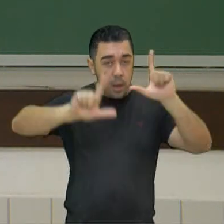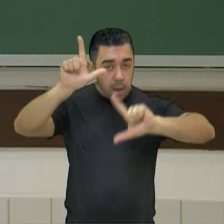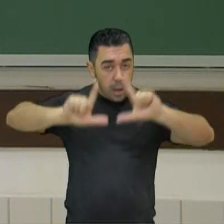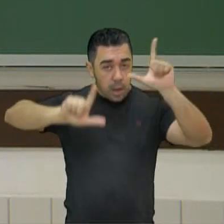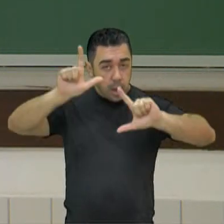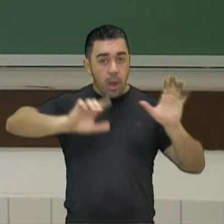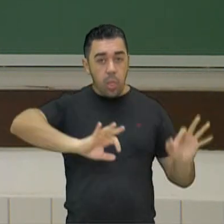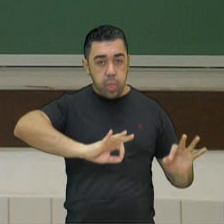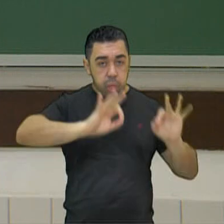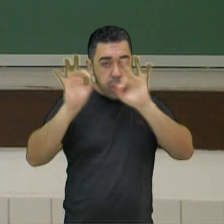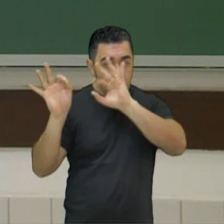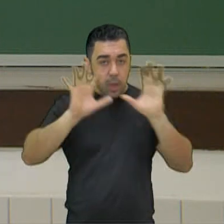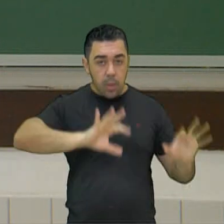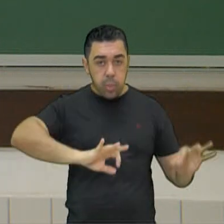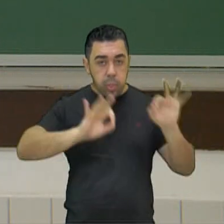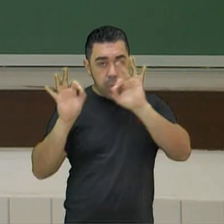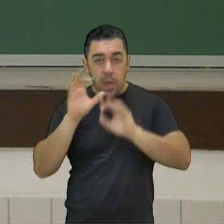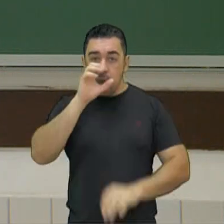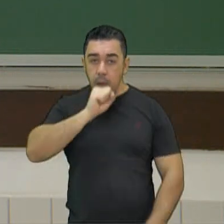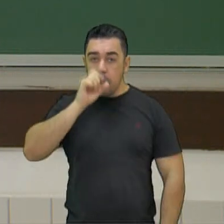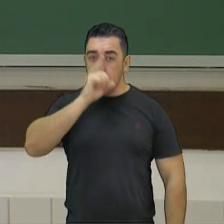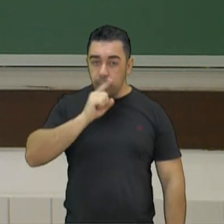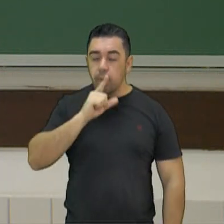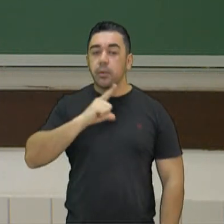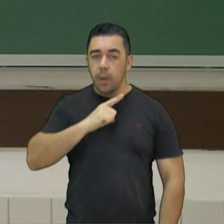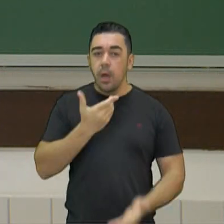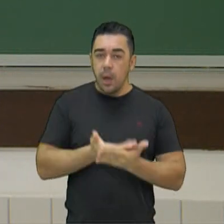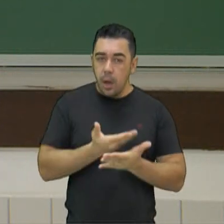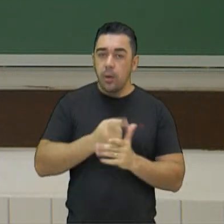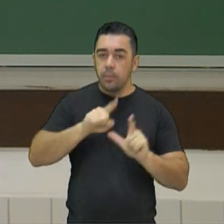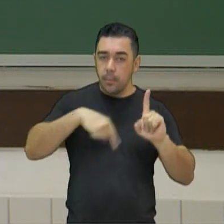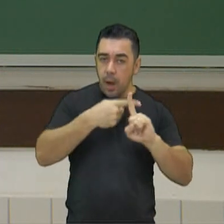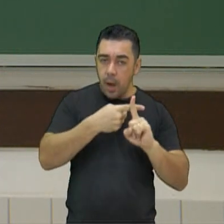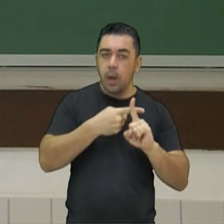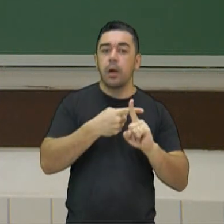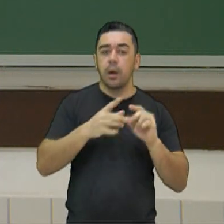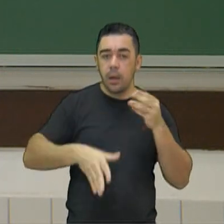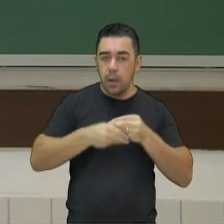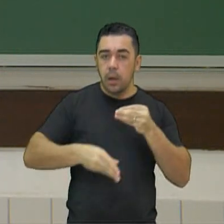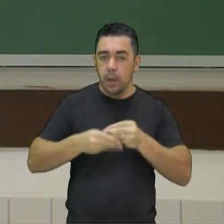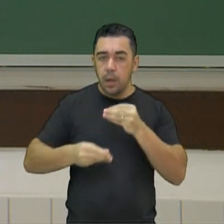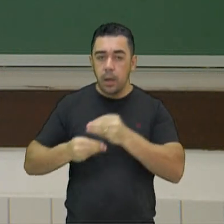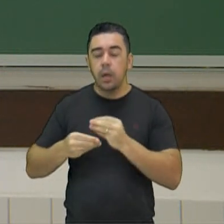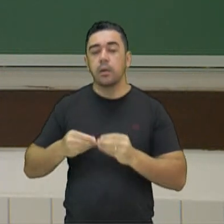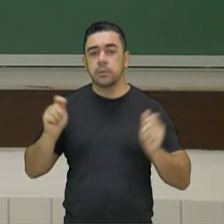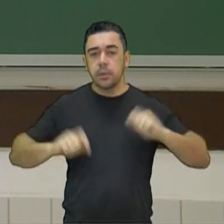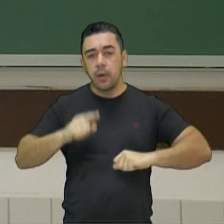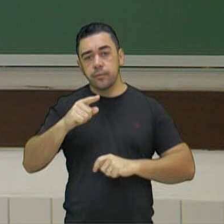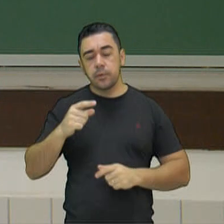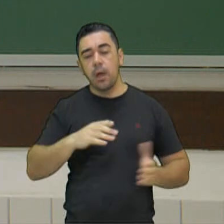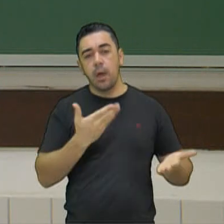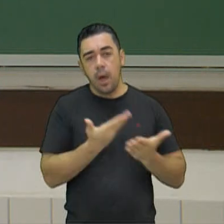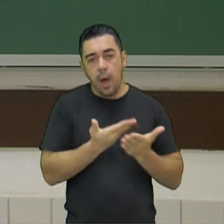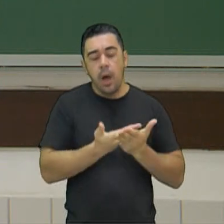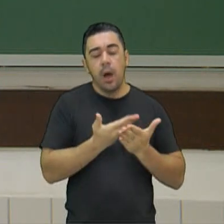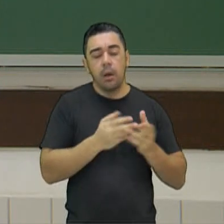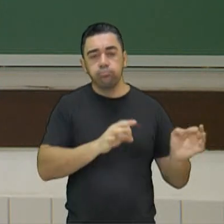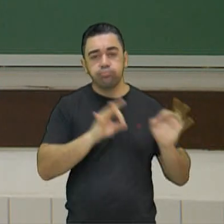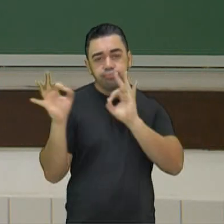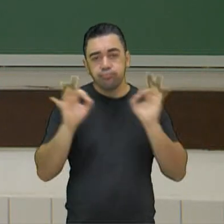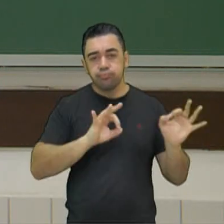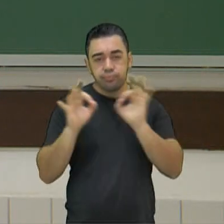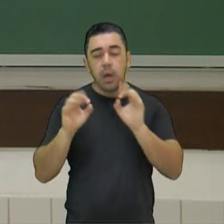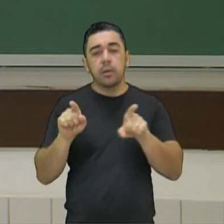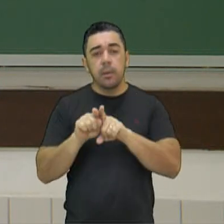Nós temos reprises no fim de semana, então assim, é muita chance para você poder assistir a aula, tirar suas dúvidas e retirar